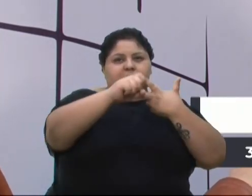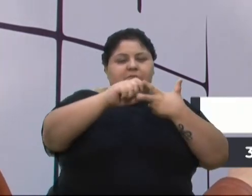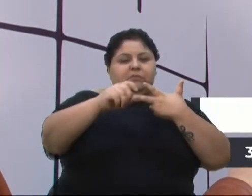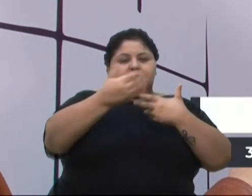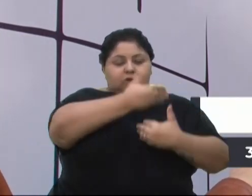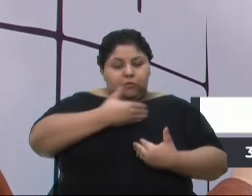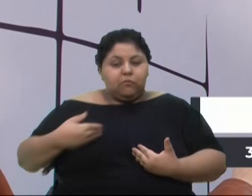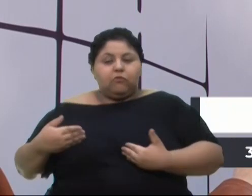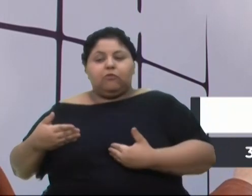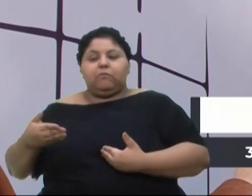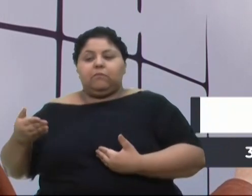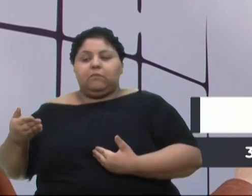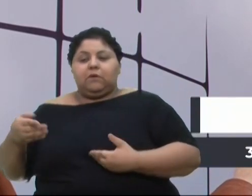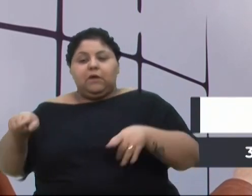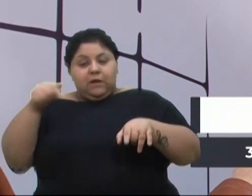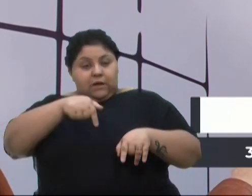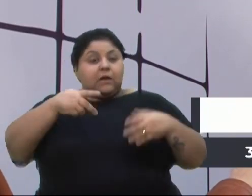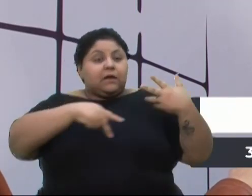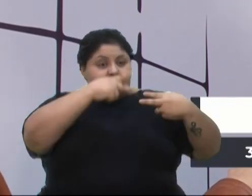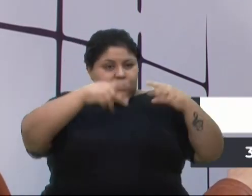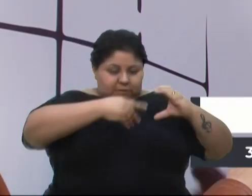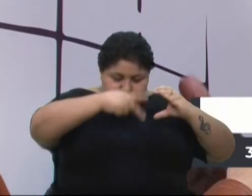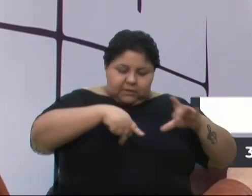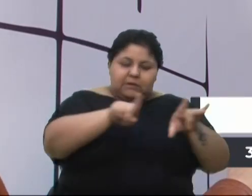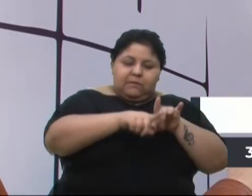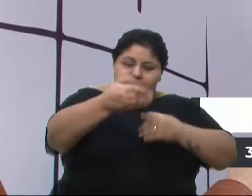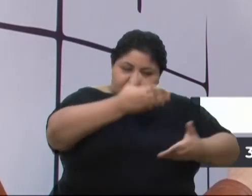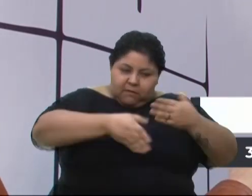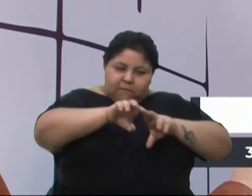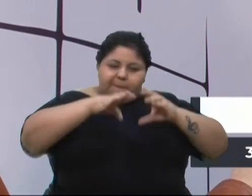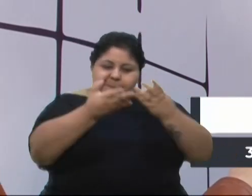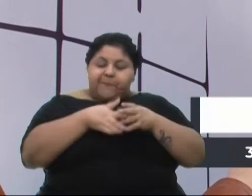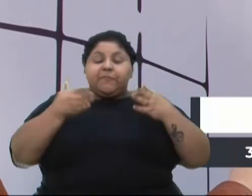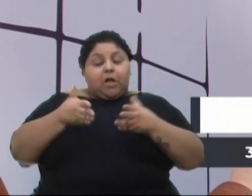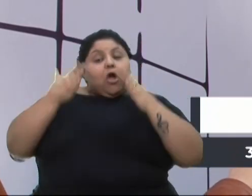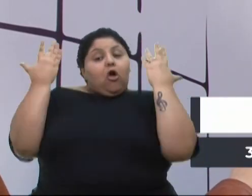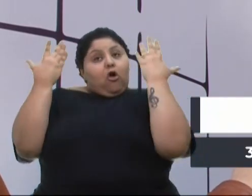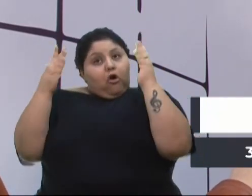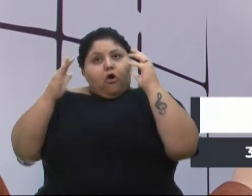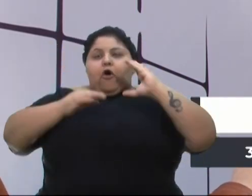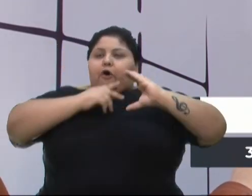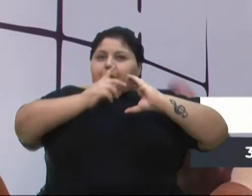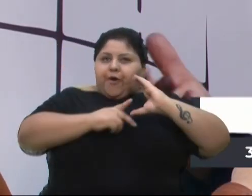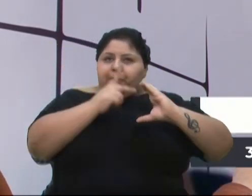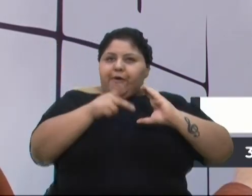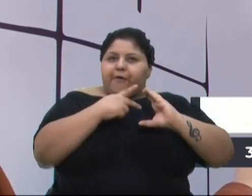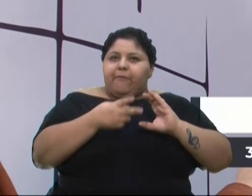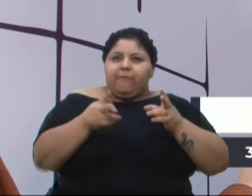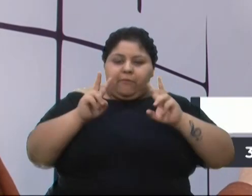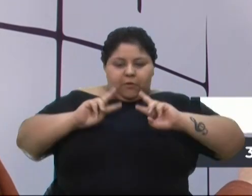também, para bem atender a nossa comunidade. Então, hoje, já parabenizando também a Câmara de Vereadores, que,